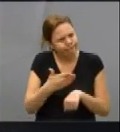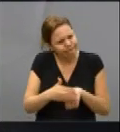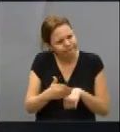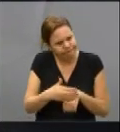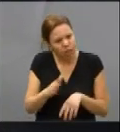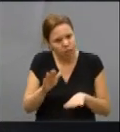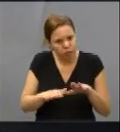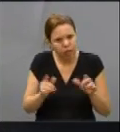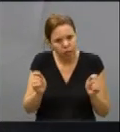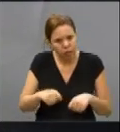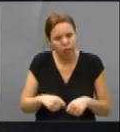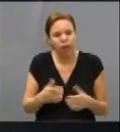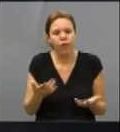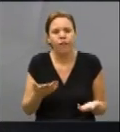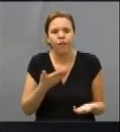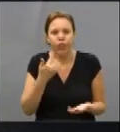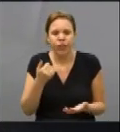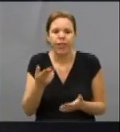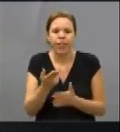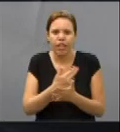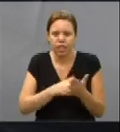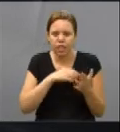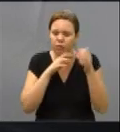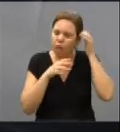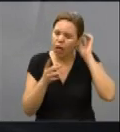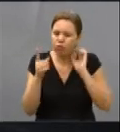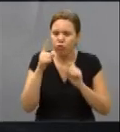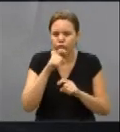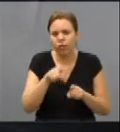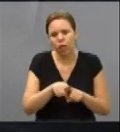certa dificuldade para desenhar animais ainda.